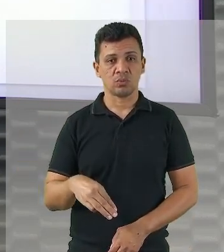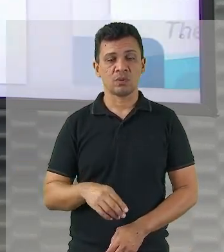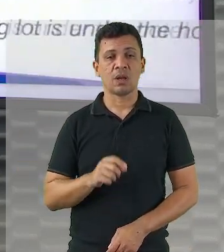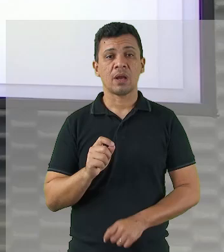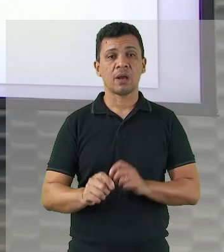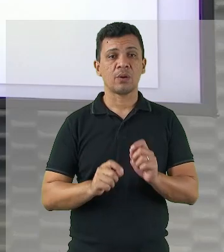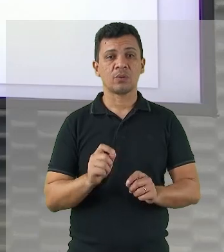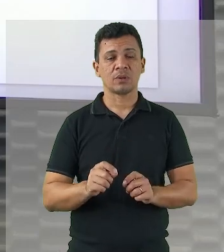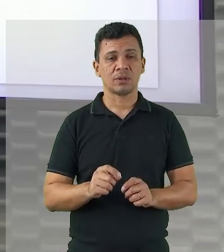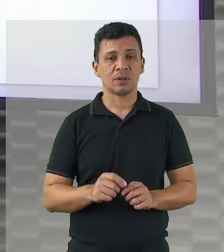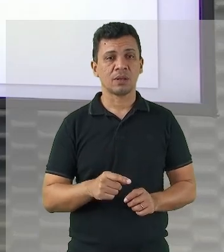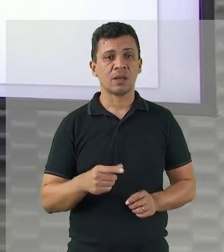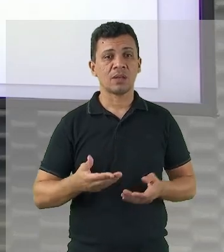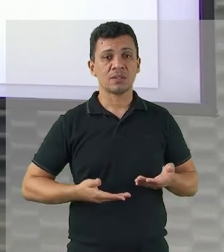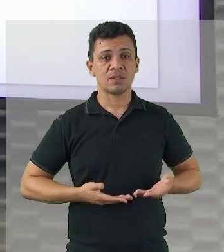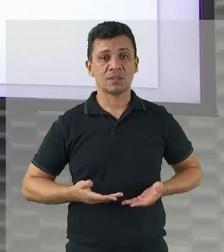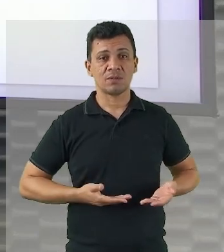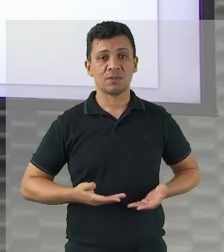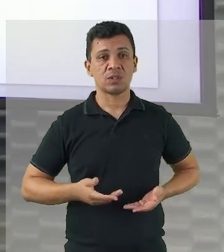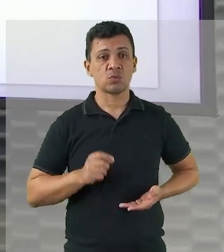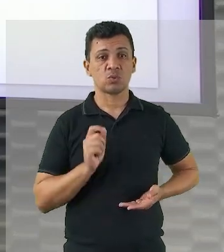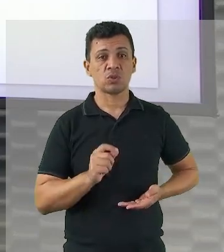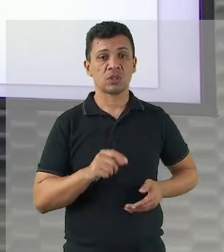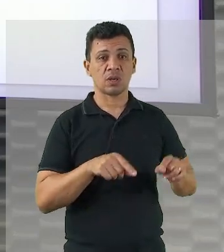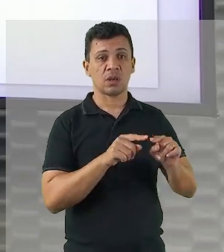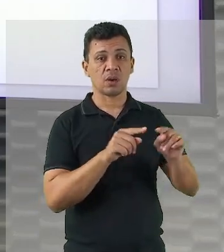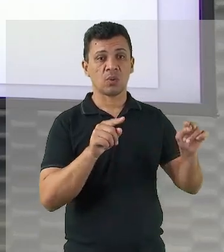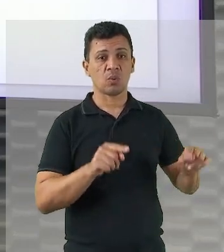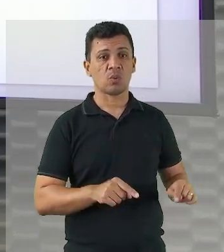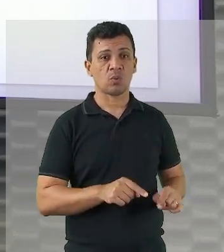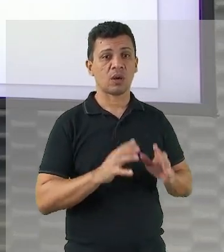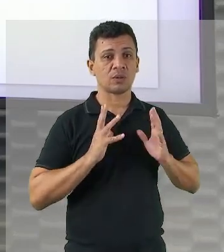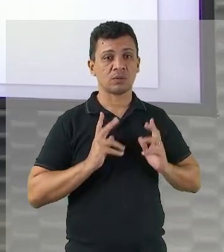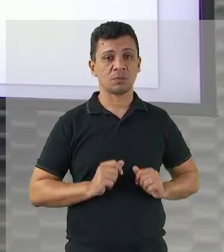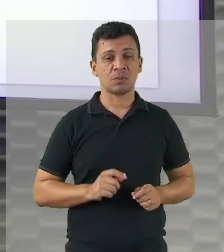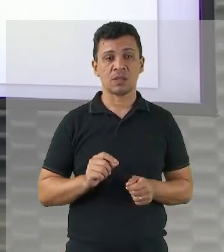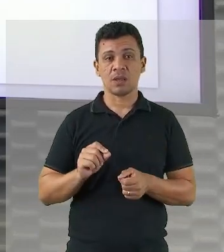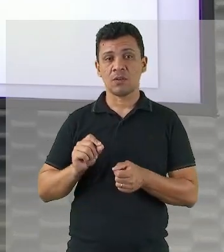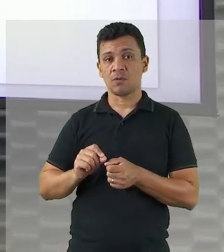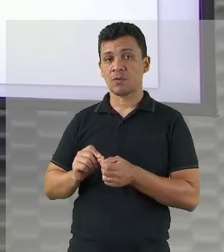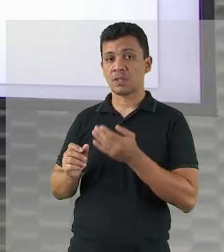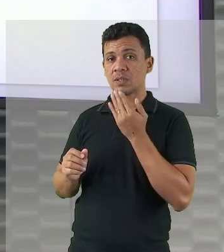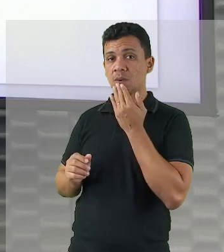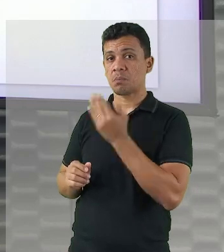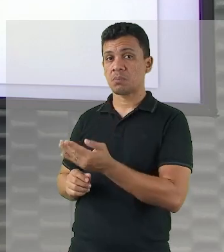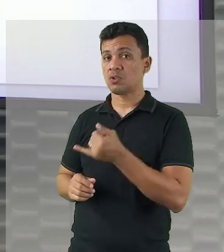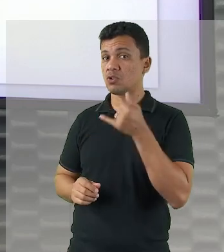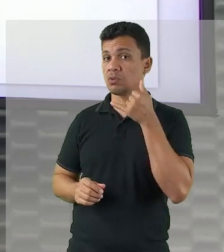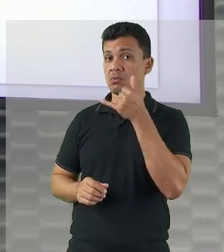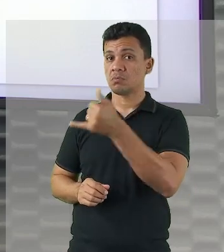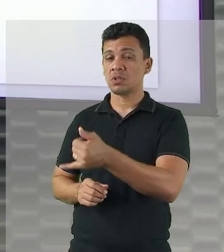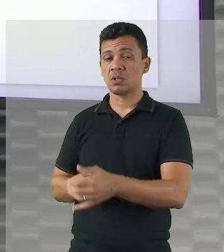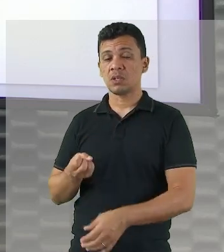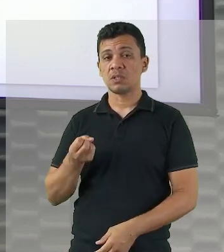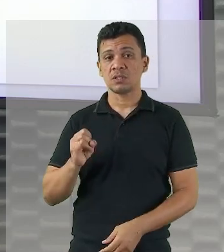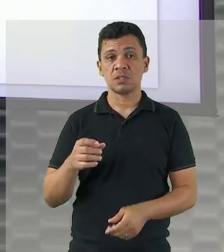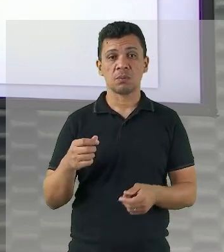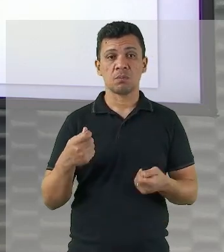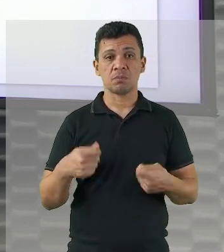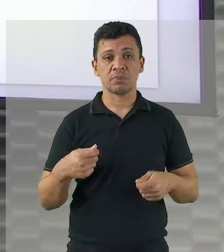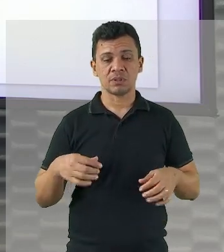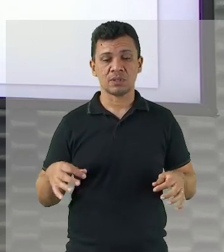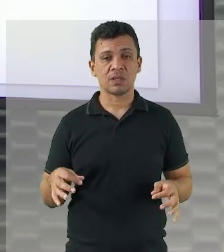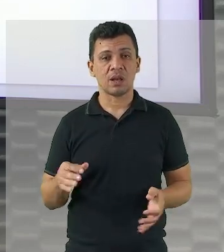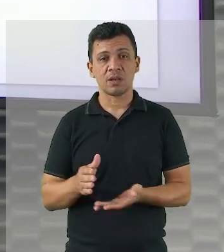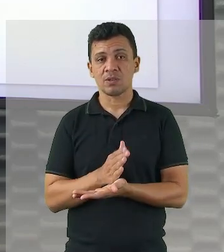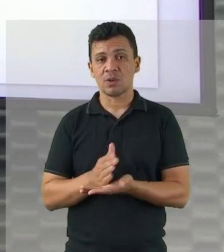é o serviço de quarto? Para questão de limpeza, para a pessoa pedir alguma coisa, se precisa, por exemplo, de toalha,